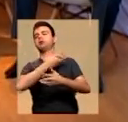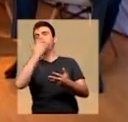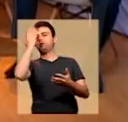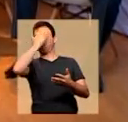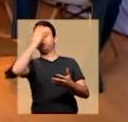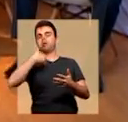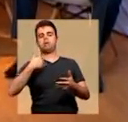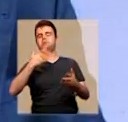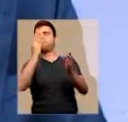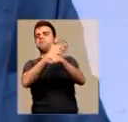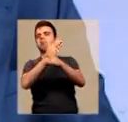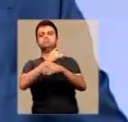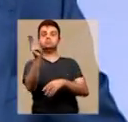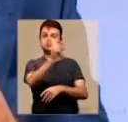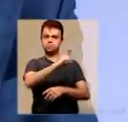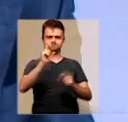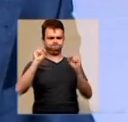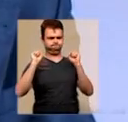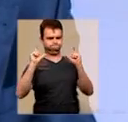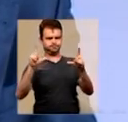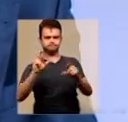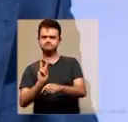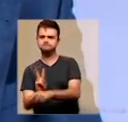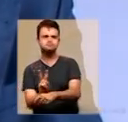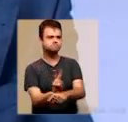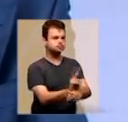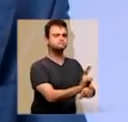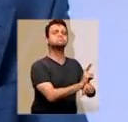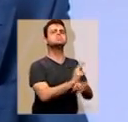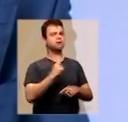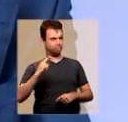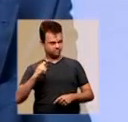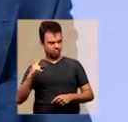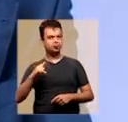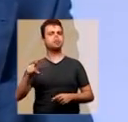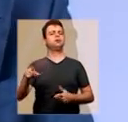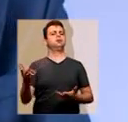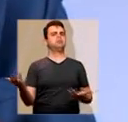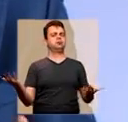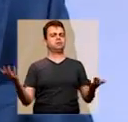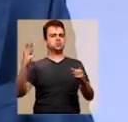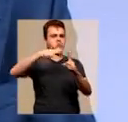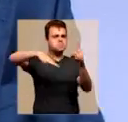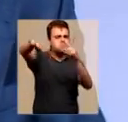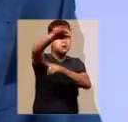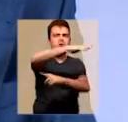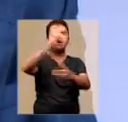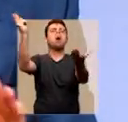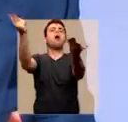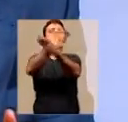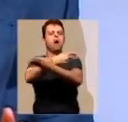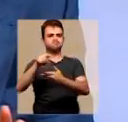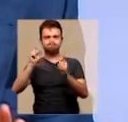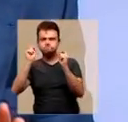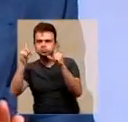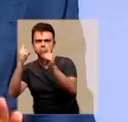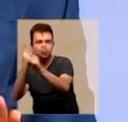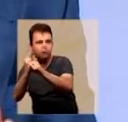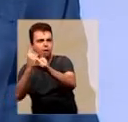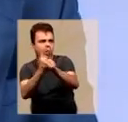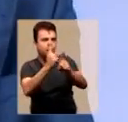ela enxerga e ela cada vez mais está sintonizada com a sociedade. Ela está percebendo o que está